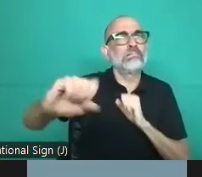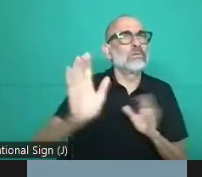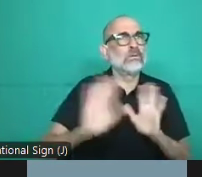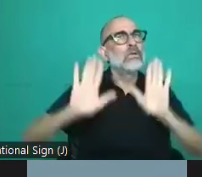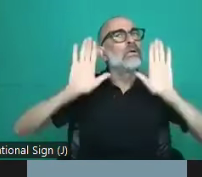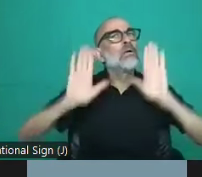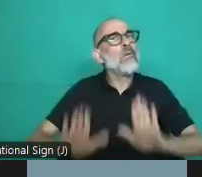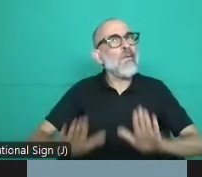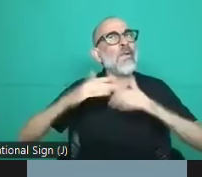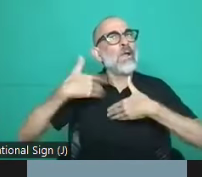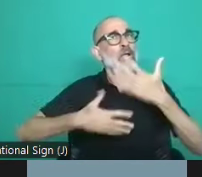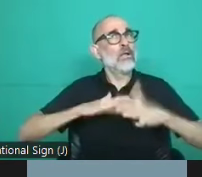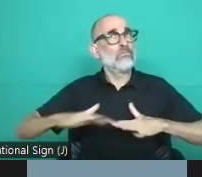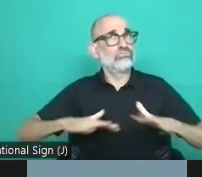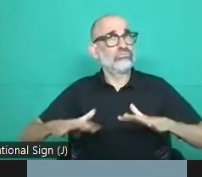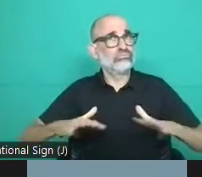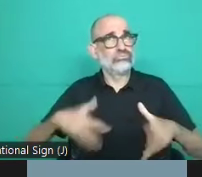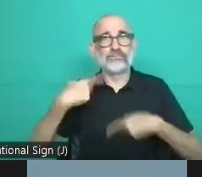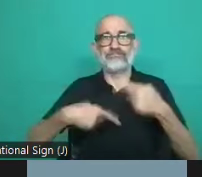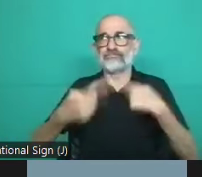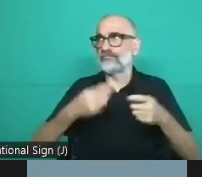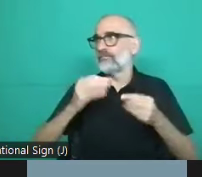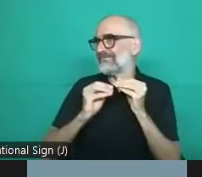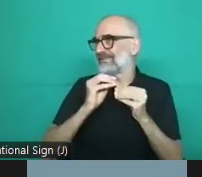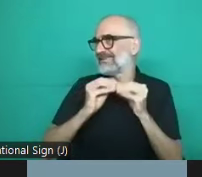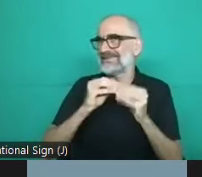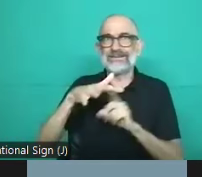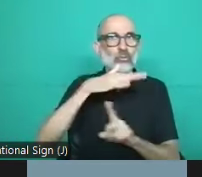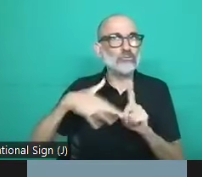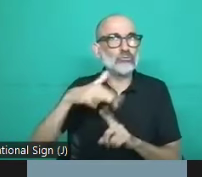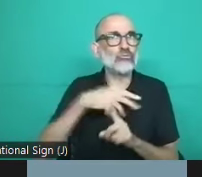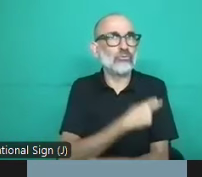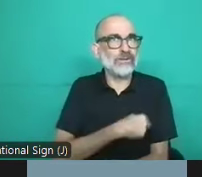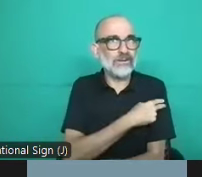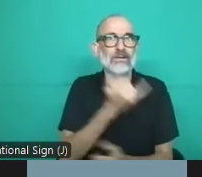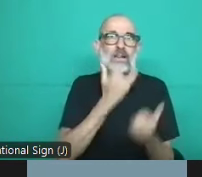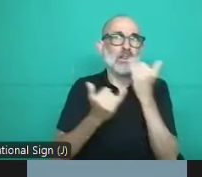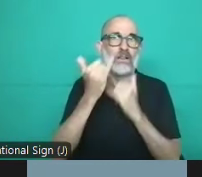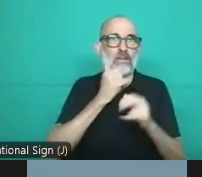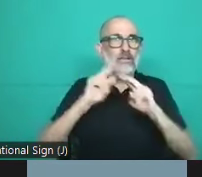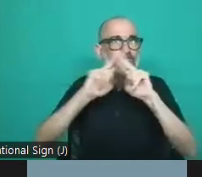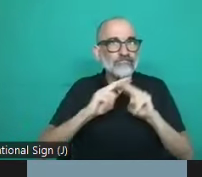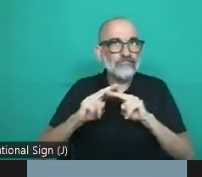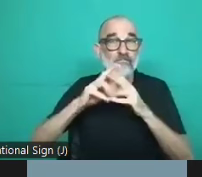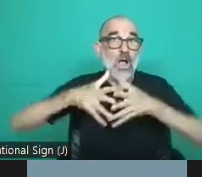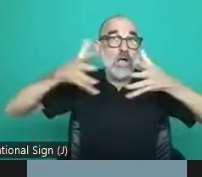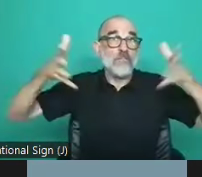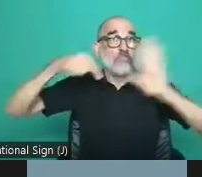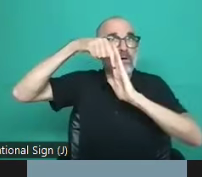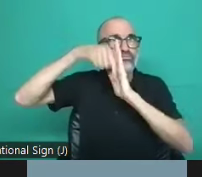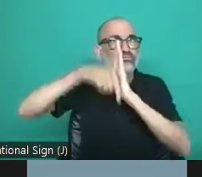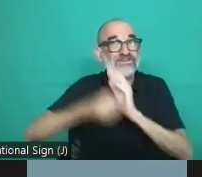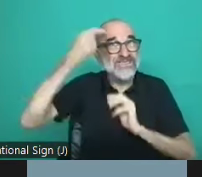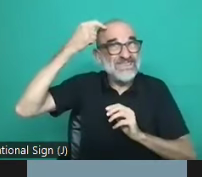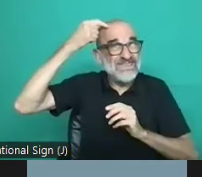mais profundo do cérebro, que é a resposta de salvatagem que temos quando aparecia algo que achávamos que era um